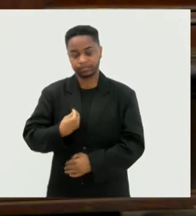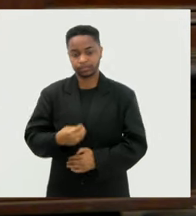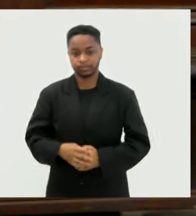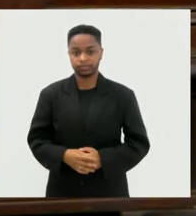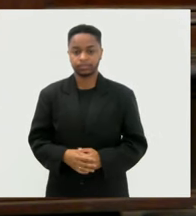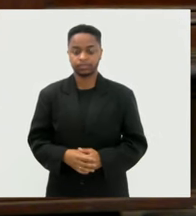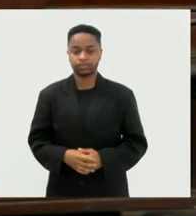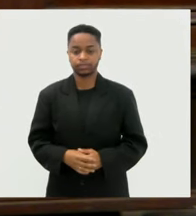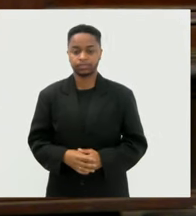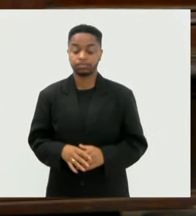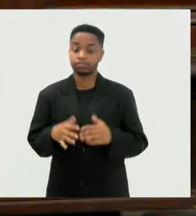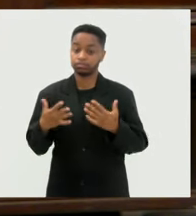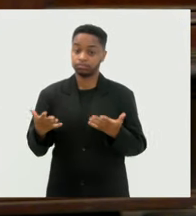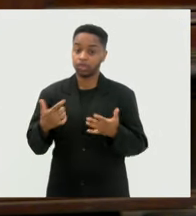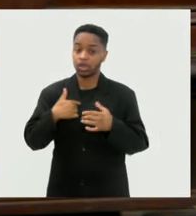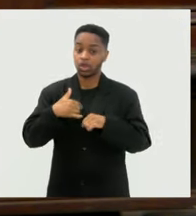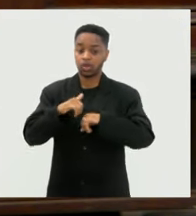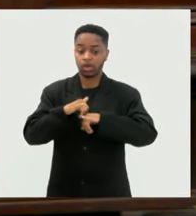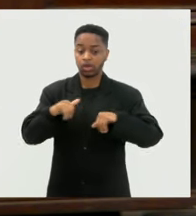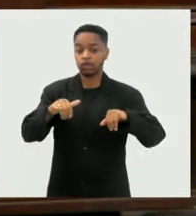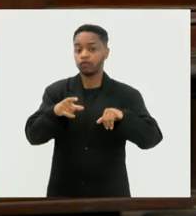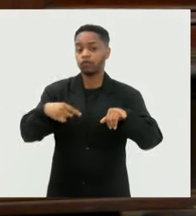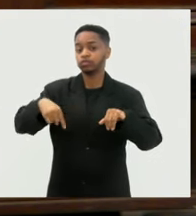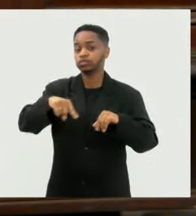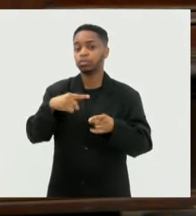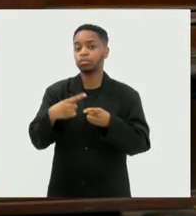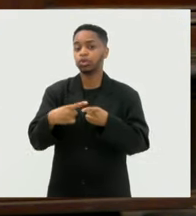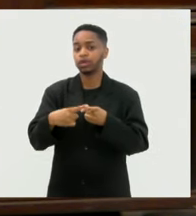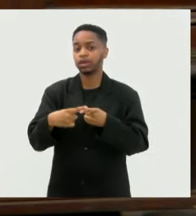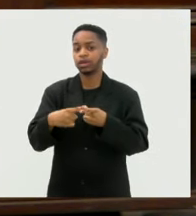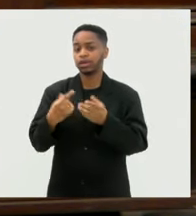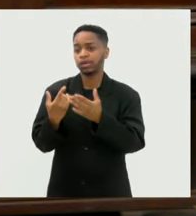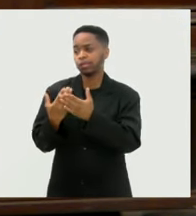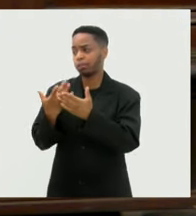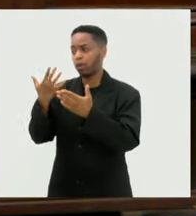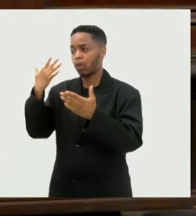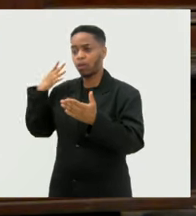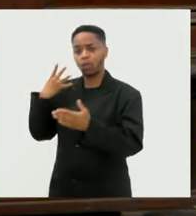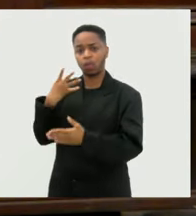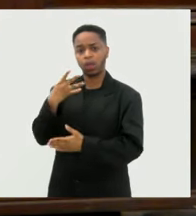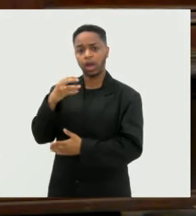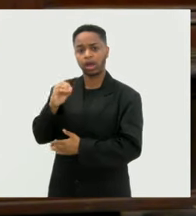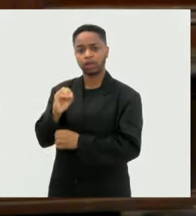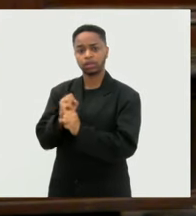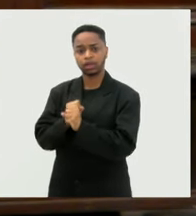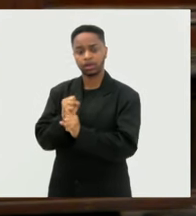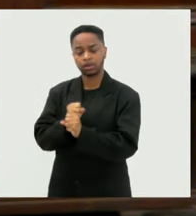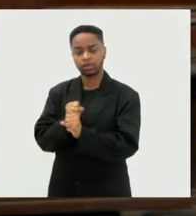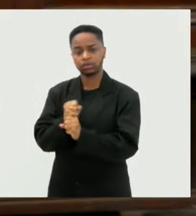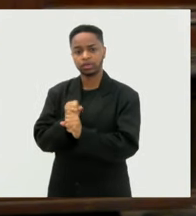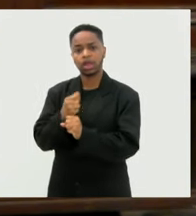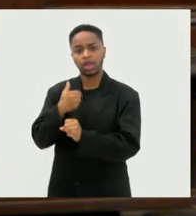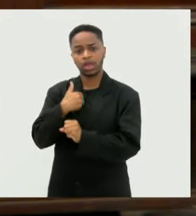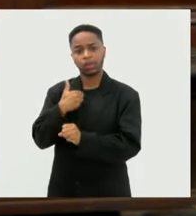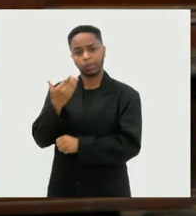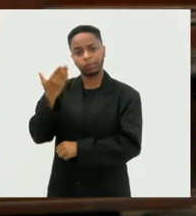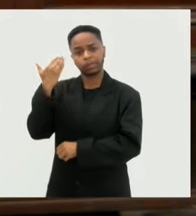Estou dizendo isso porque há 40 anos atrás, eu como engenheiro,